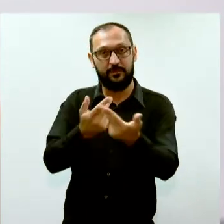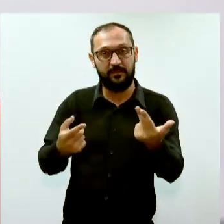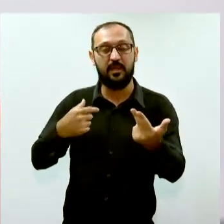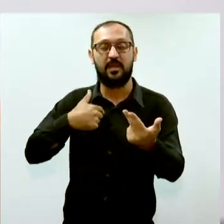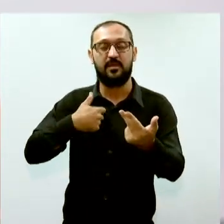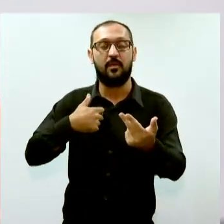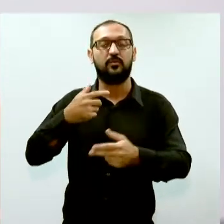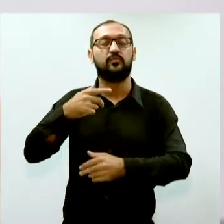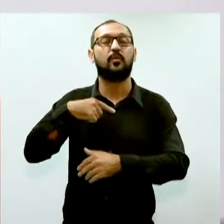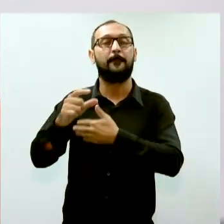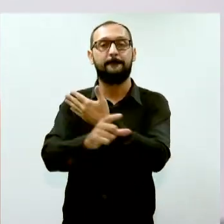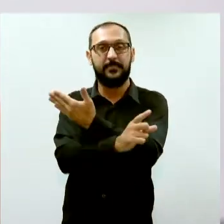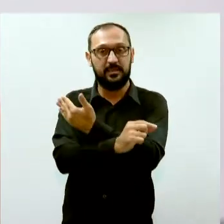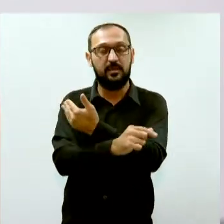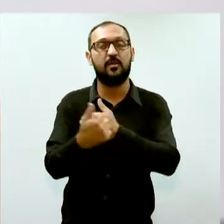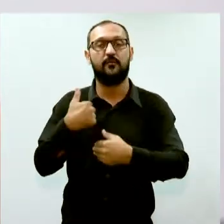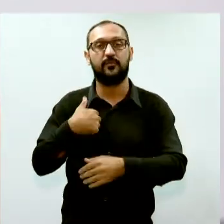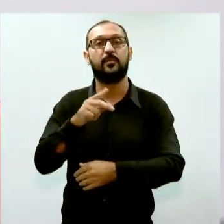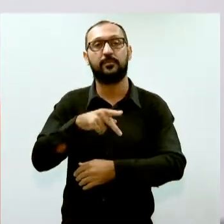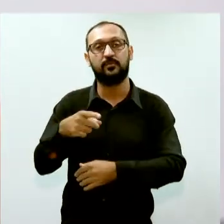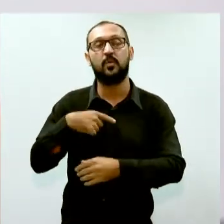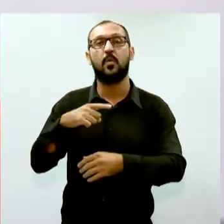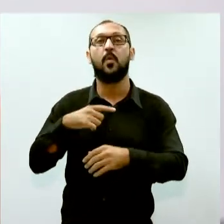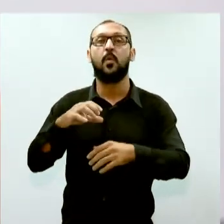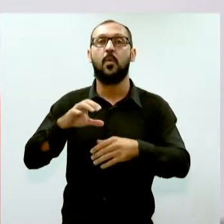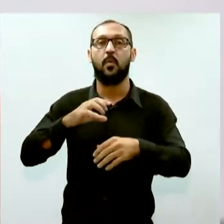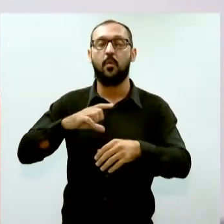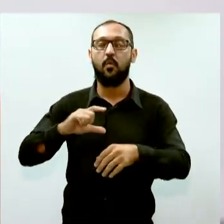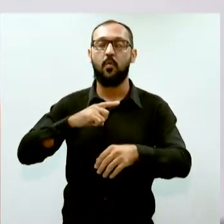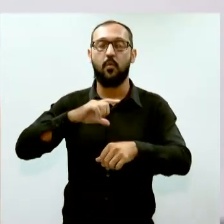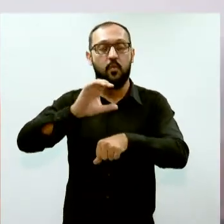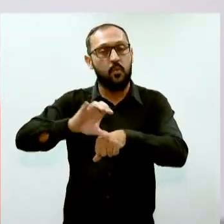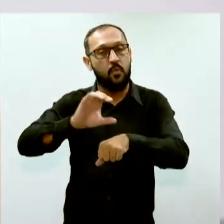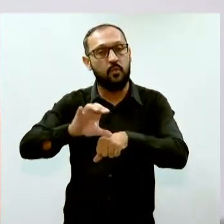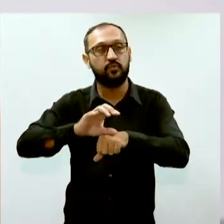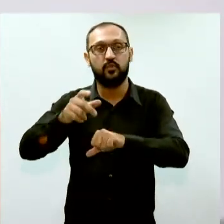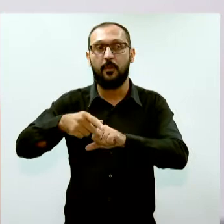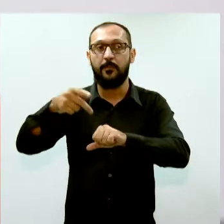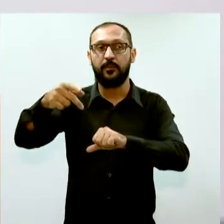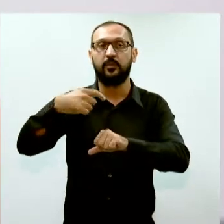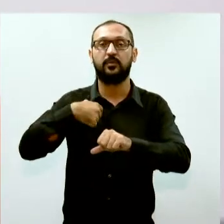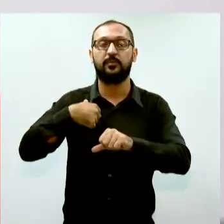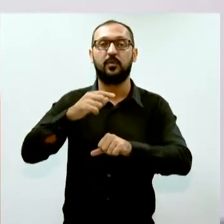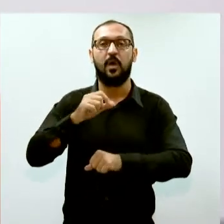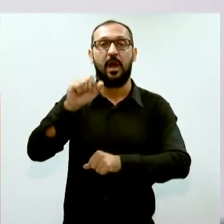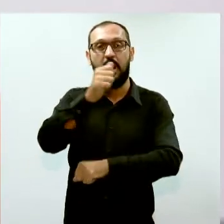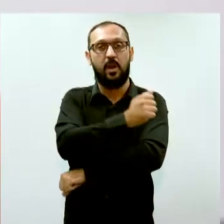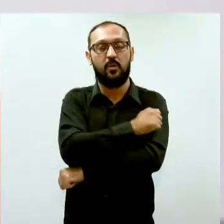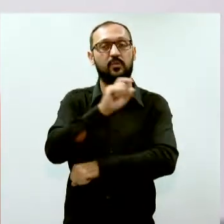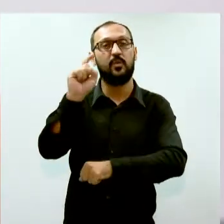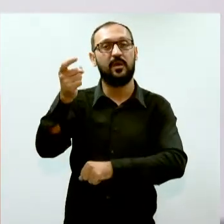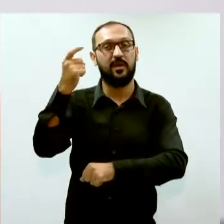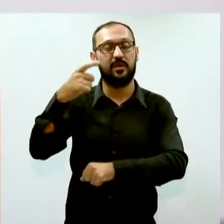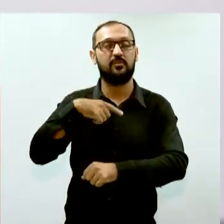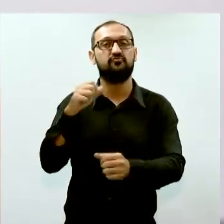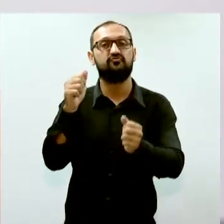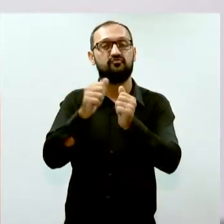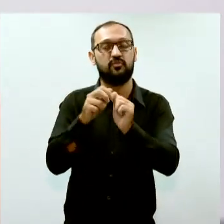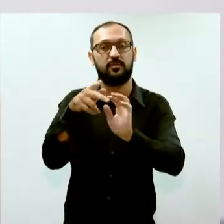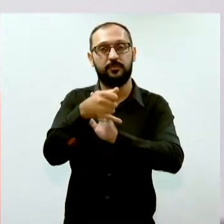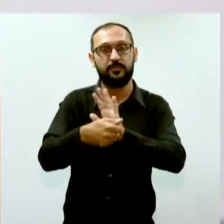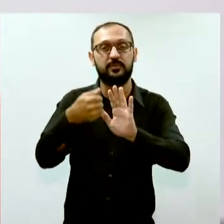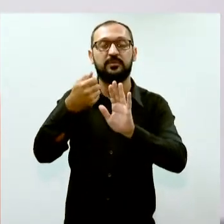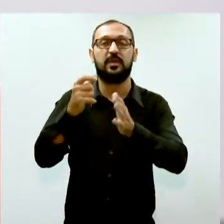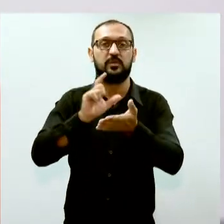fui professora também de curso de especialização, e hoje os meus ex-alunos dividem comigo a autoria de projetos,